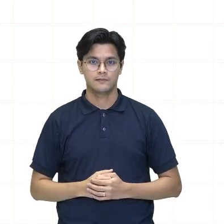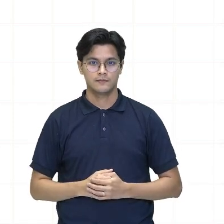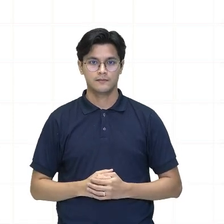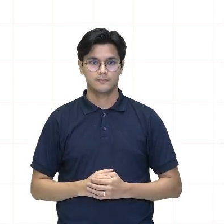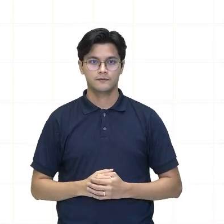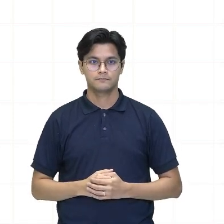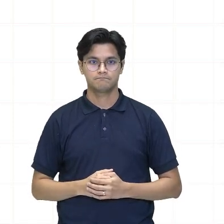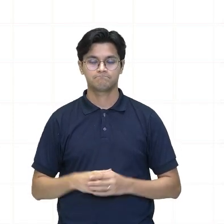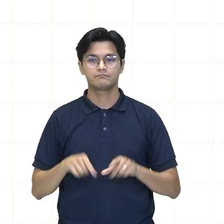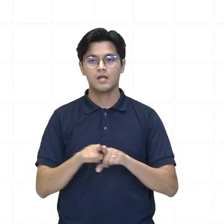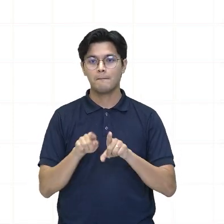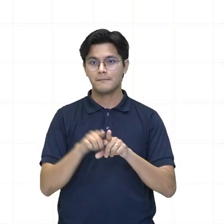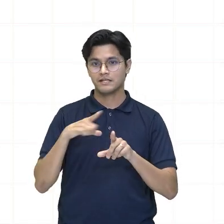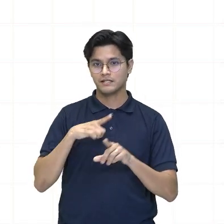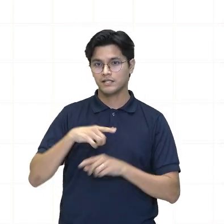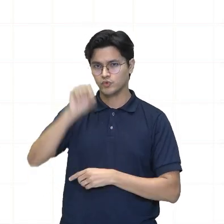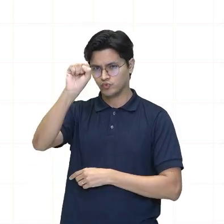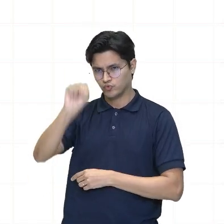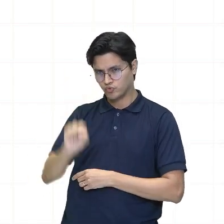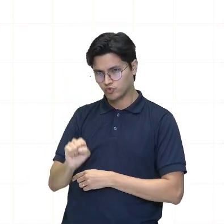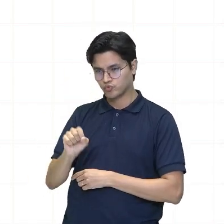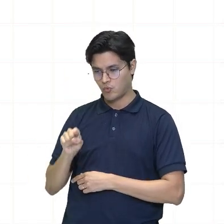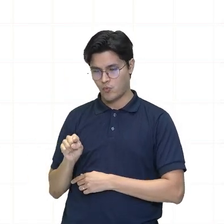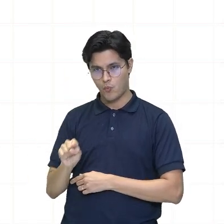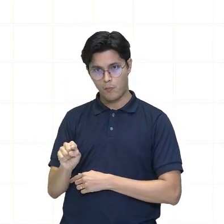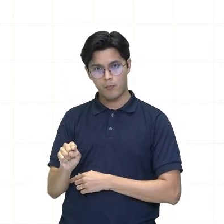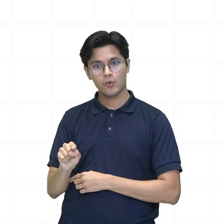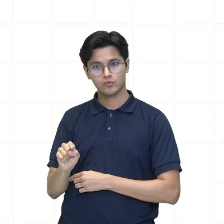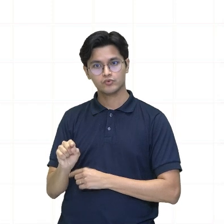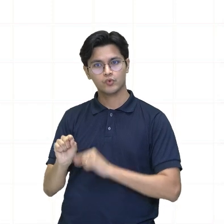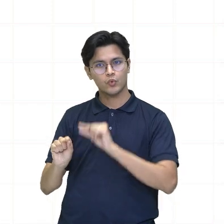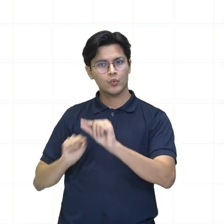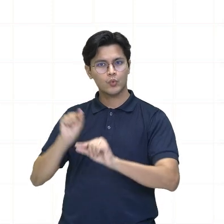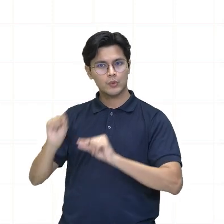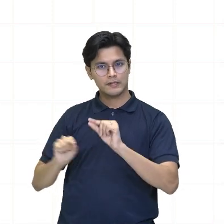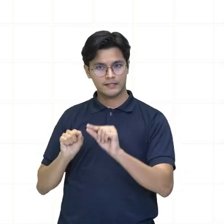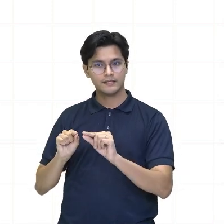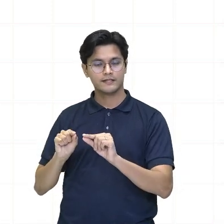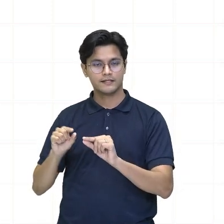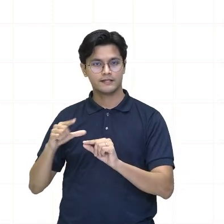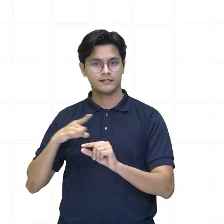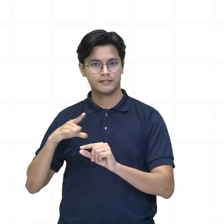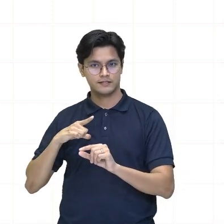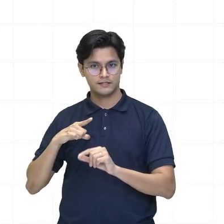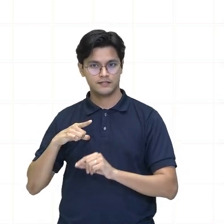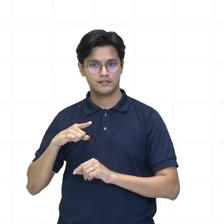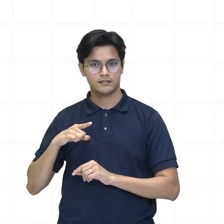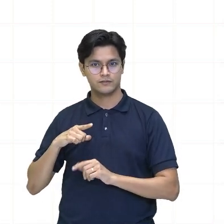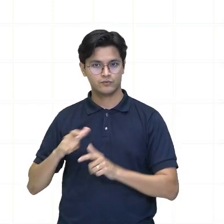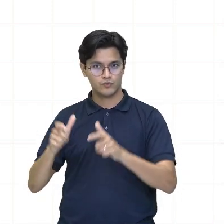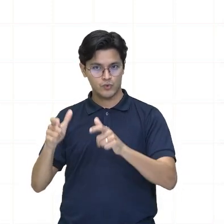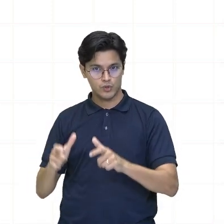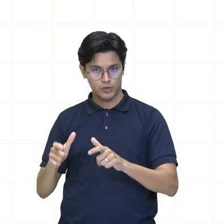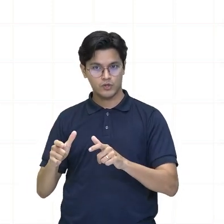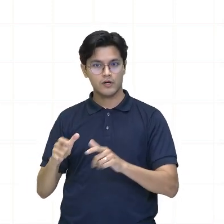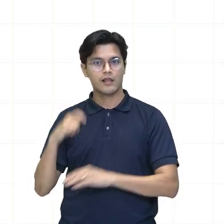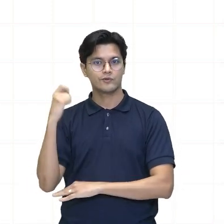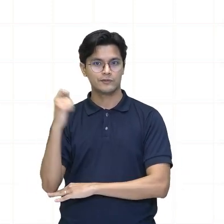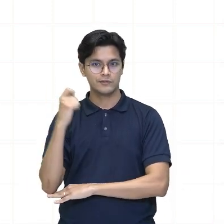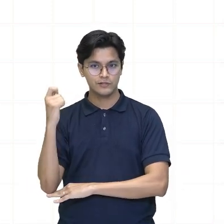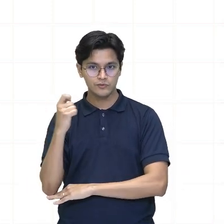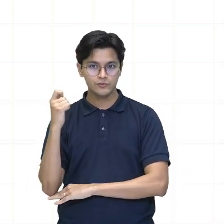mais extremo ao sul do território brasileiro, nós temos aí lá no Rio Grande do